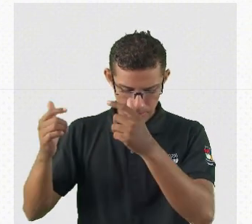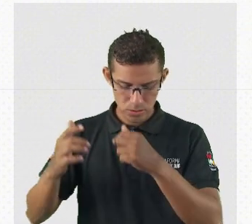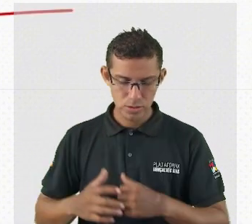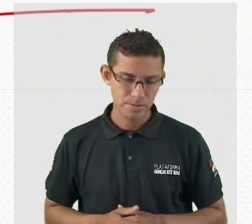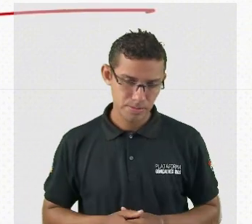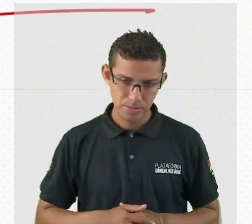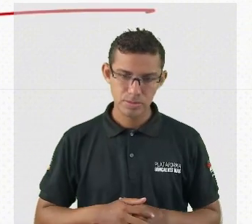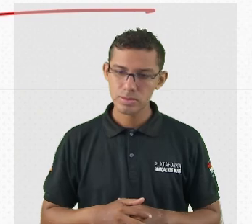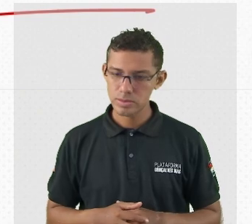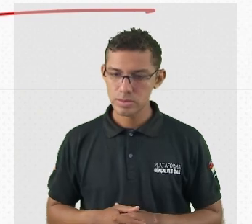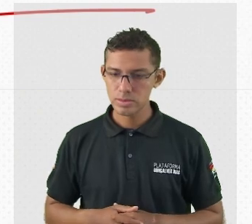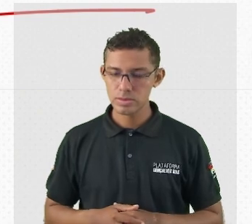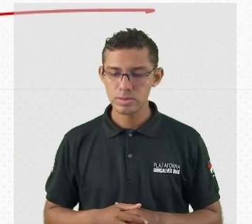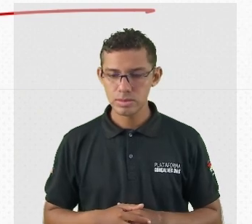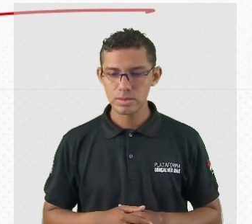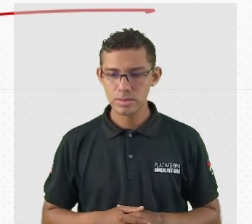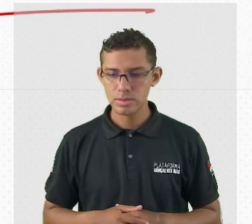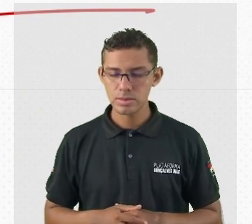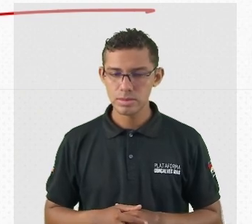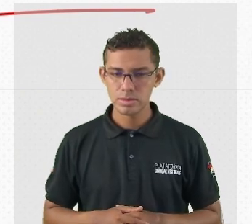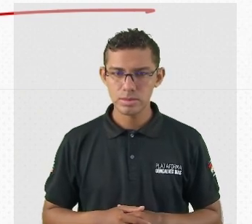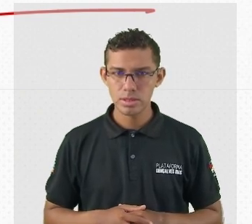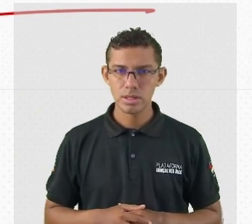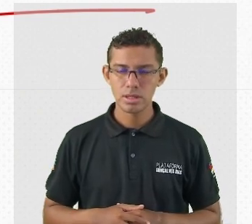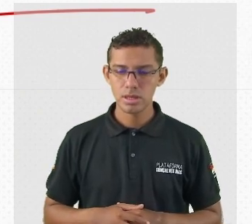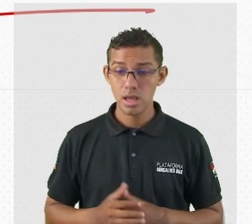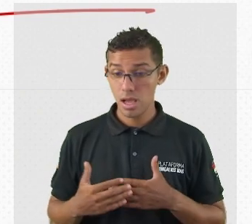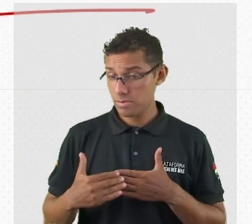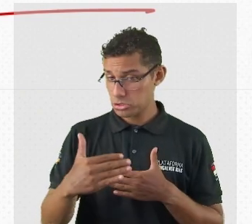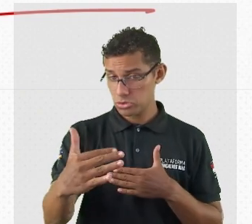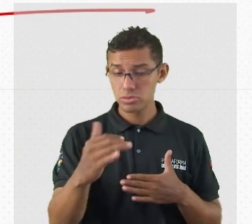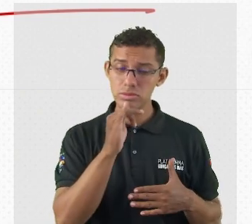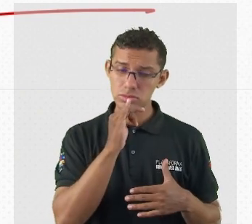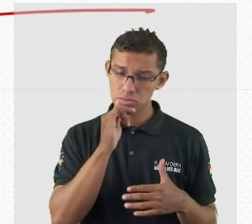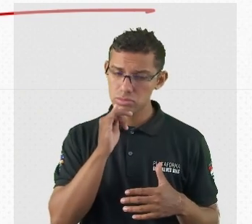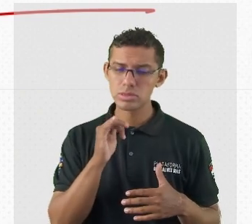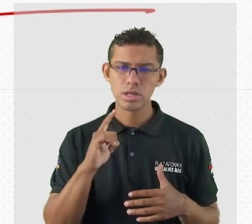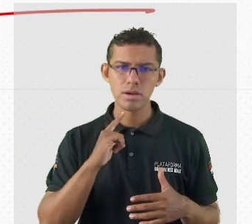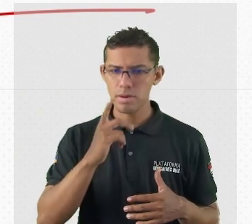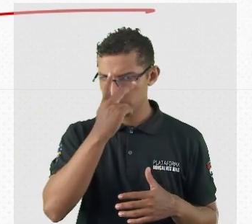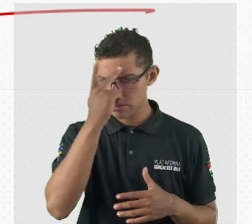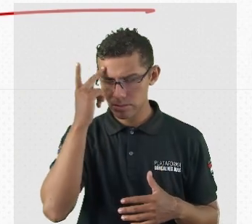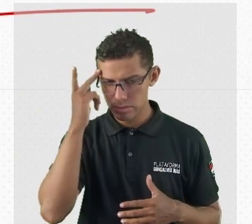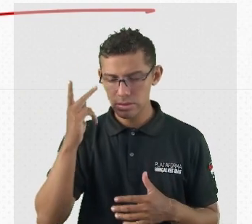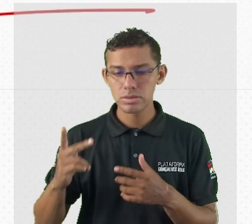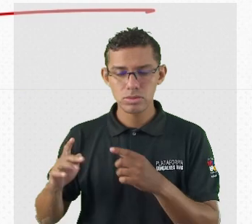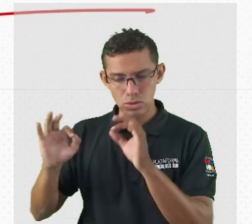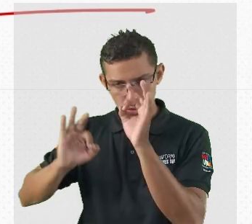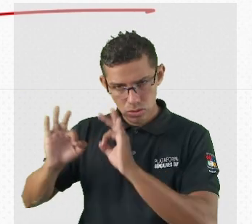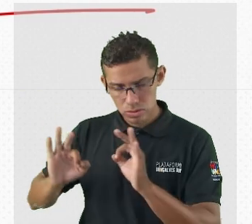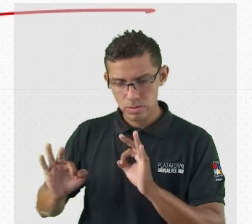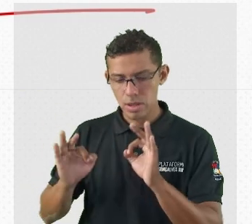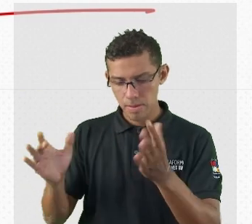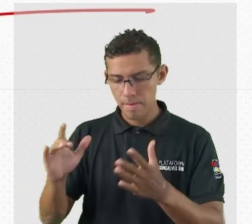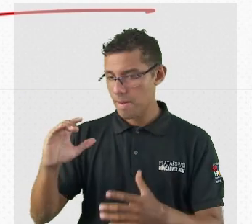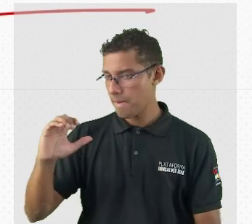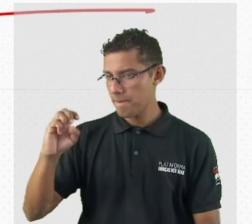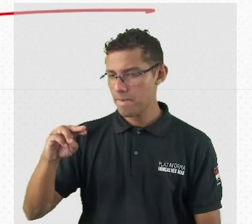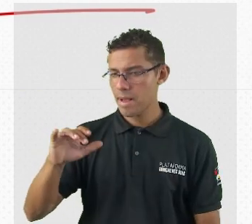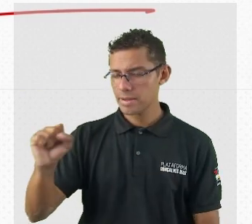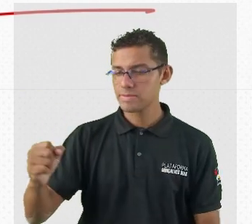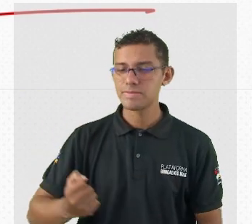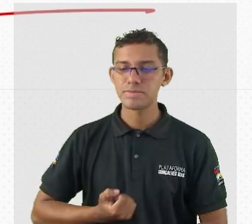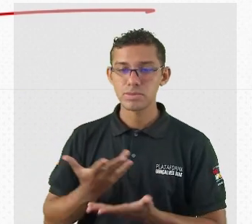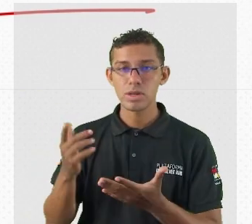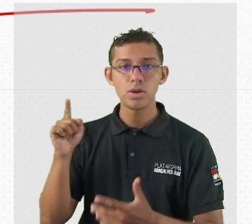Tá? A maquinofatura, né? Ou seja, a partir daquele momento tu vai ter uma pessoa manuseando uma máquina para poder produzir